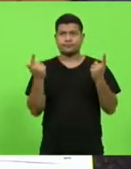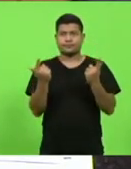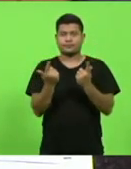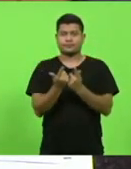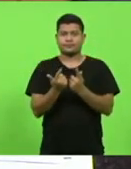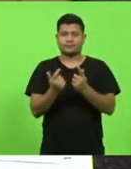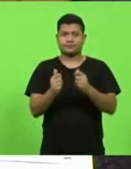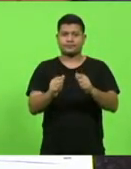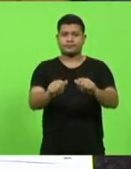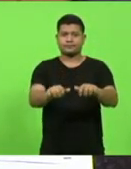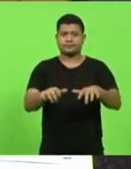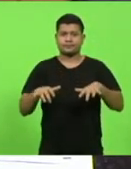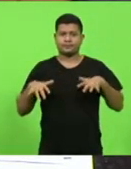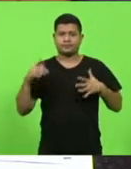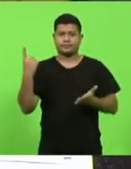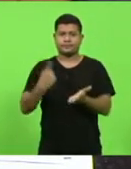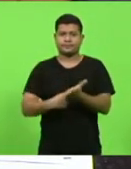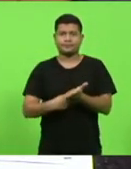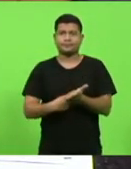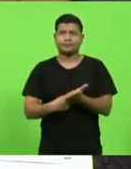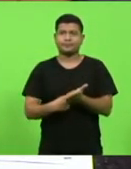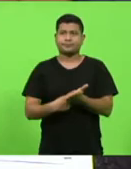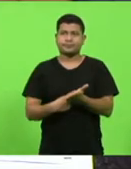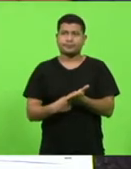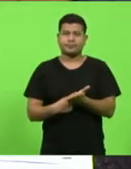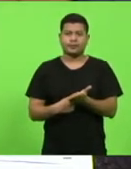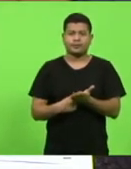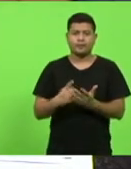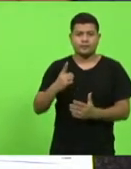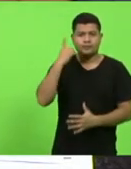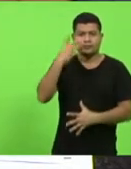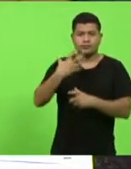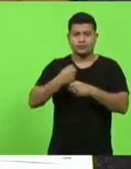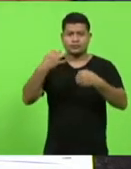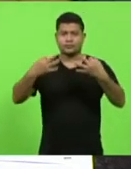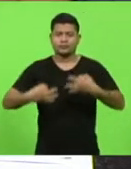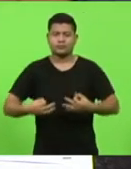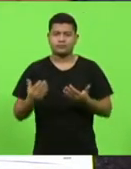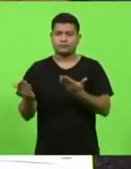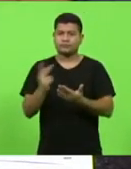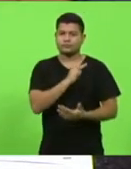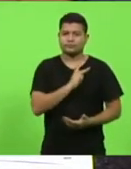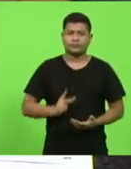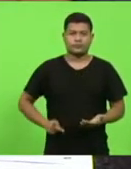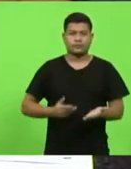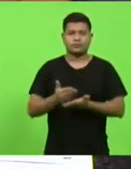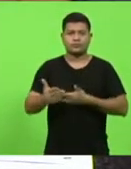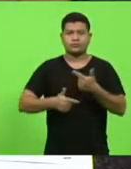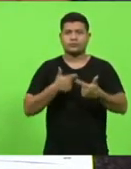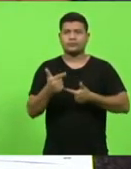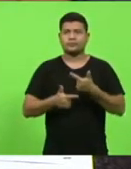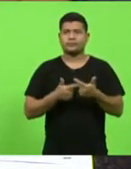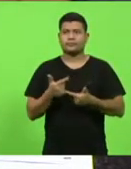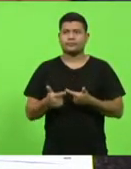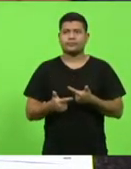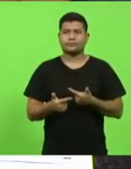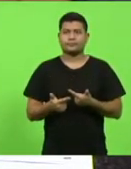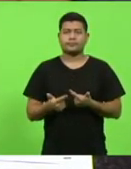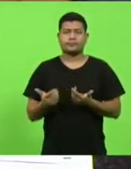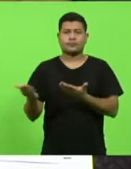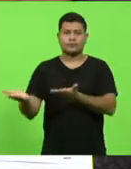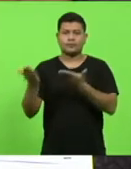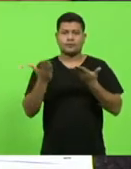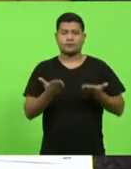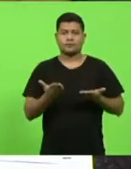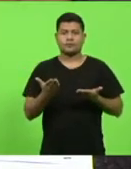reuniu-se a Assembleia Legislativa em sessão ordinária. Havendo quórum regimental, o senhor presidente declarou abertos os trabalhos e convidou